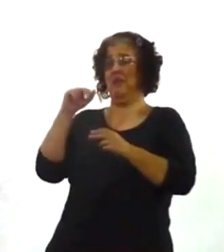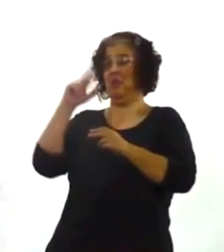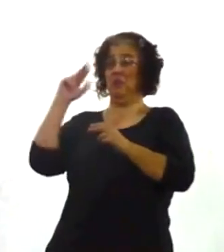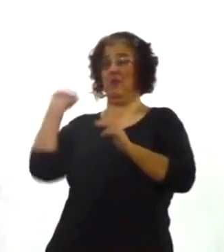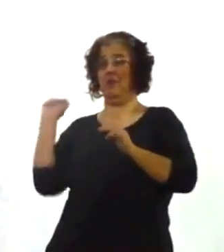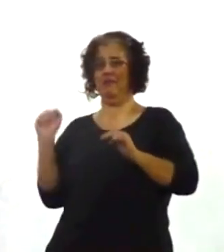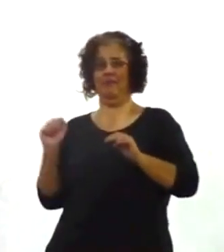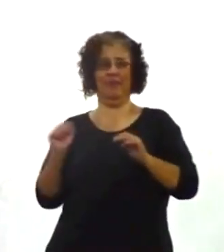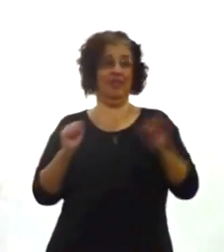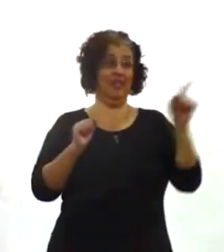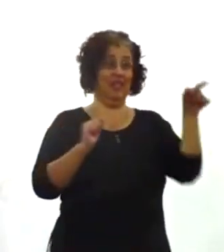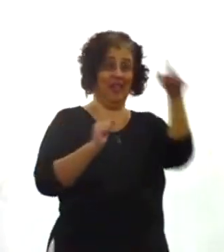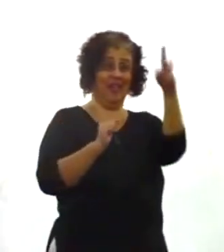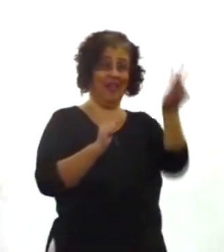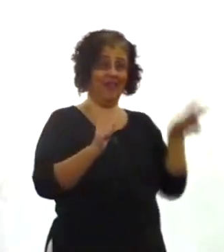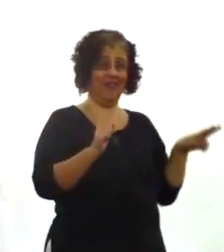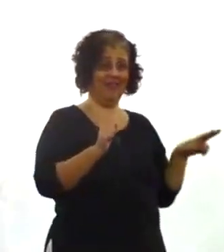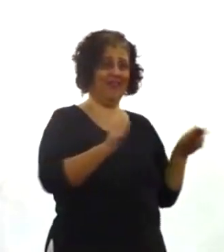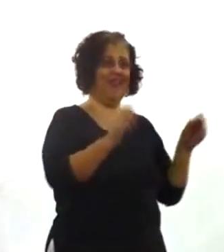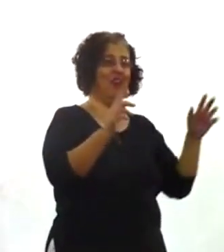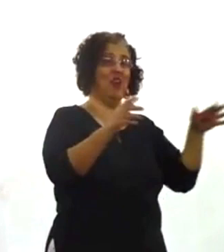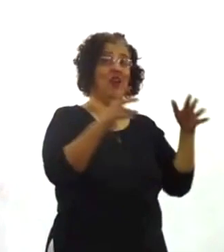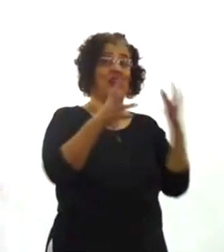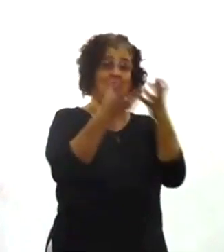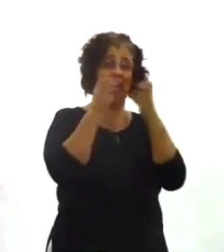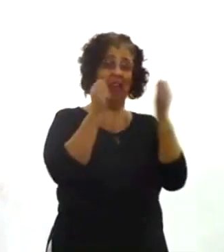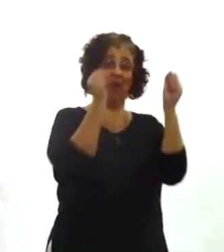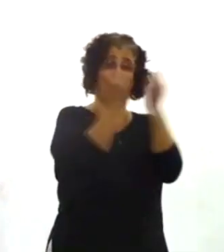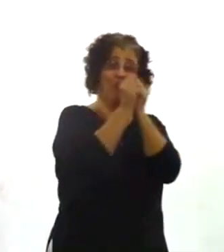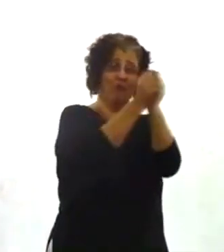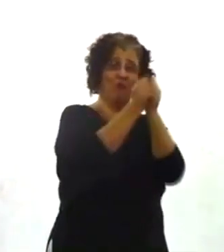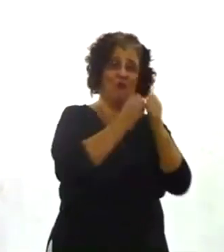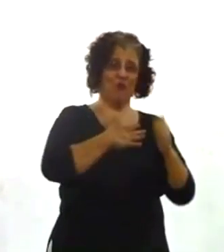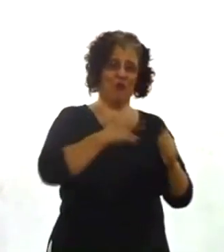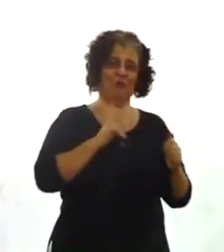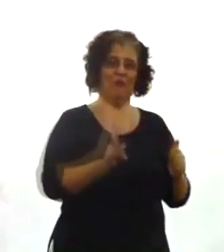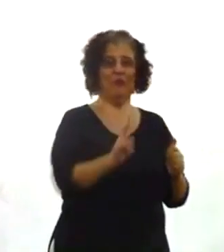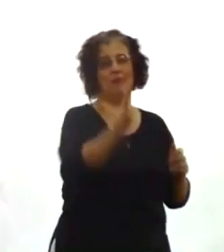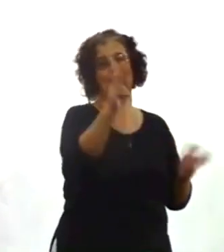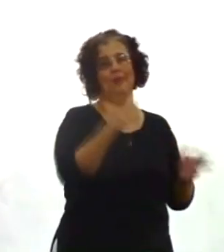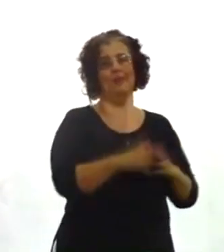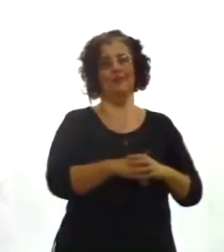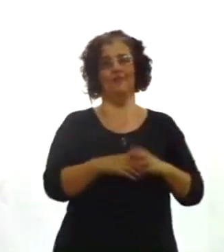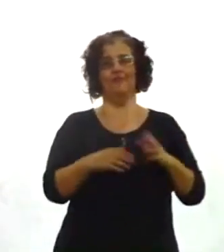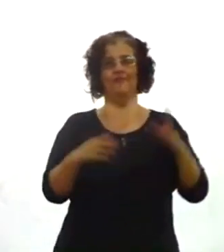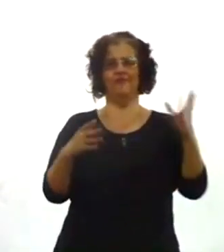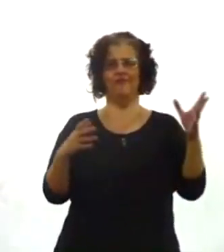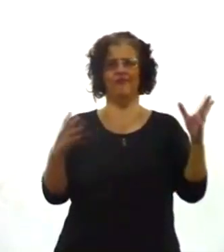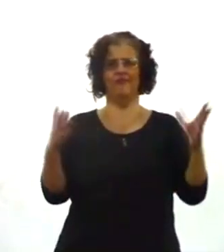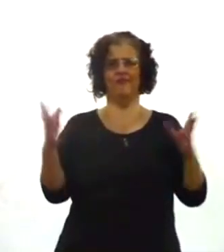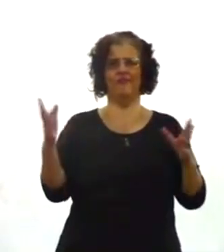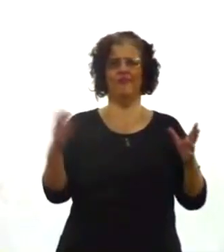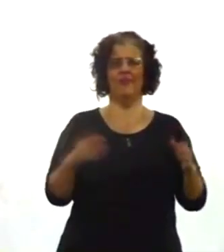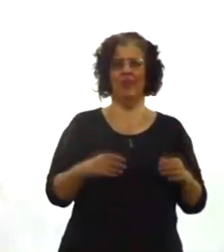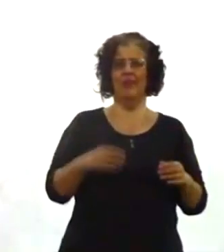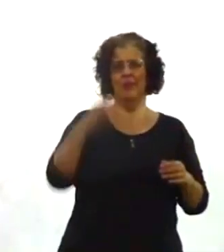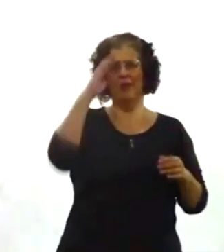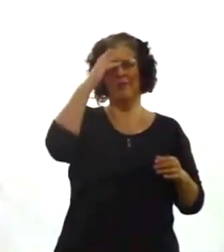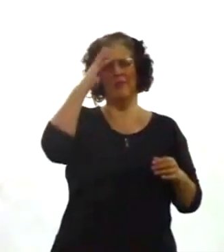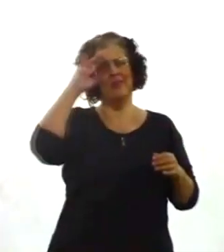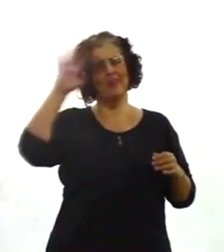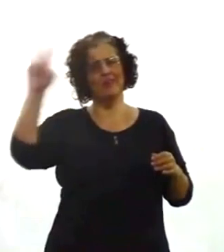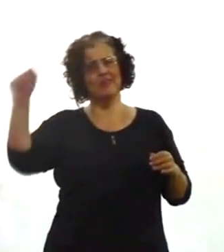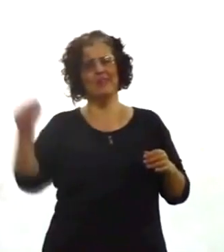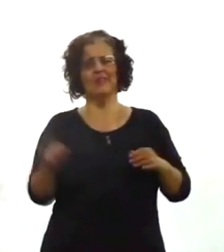turno para estarem comigo. Porque você imagina Paulo, um soldado preso a Paulo,